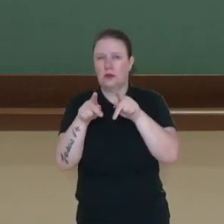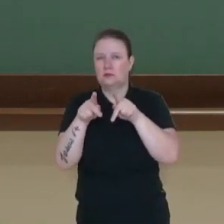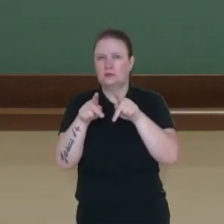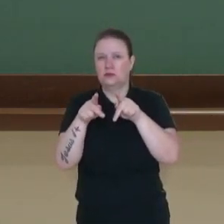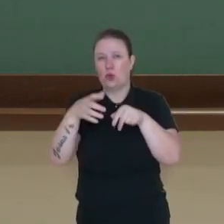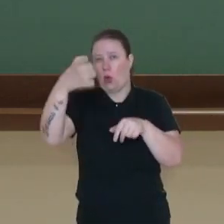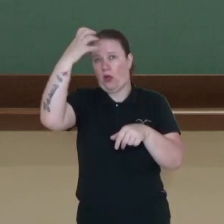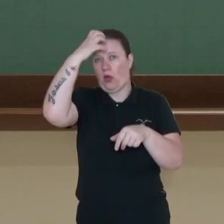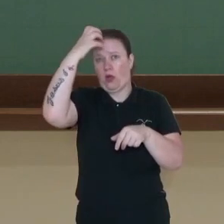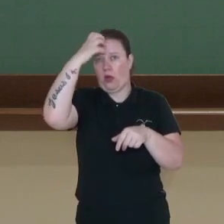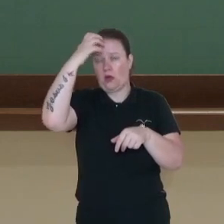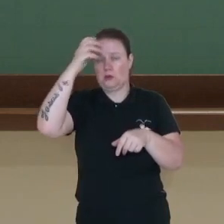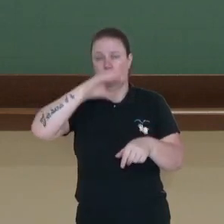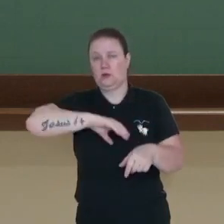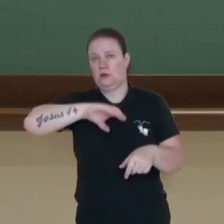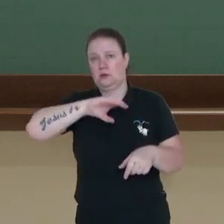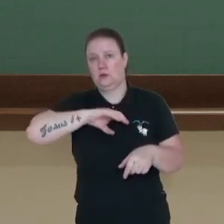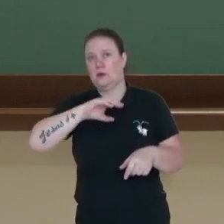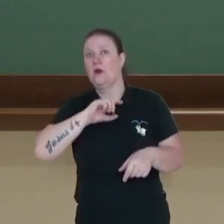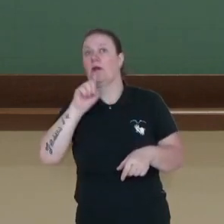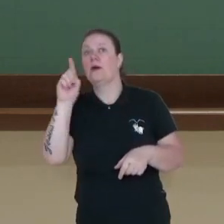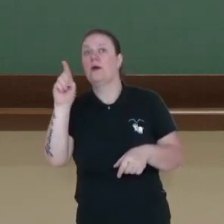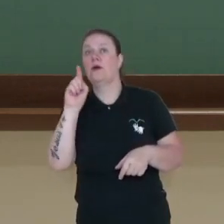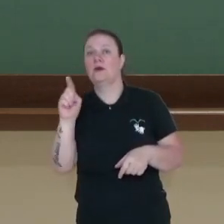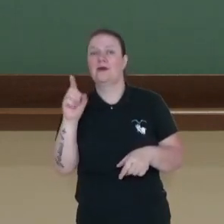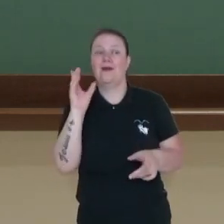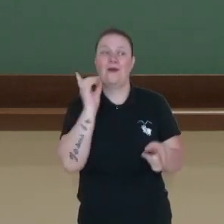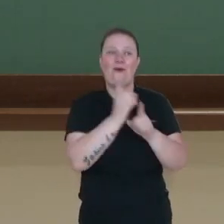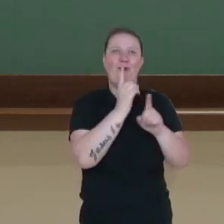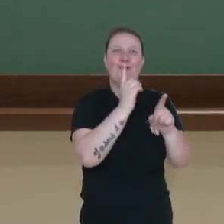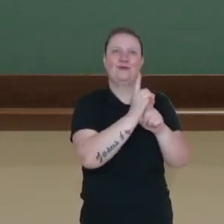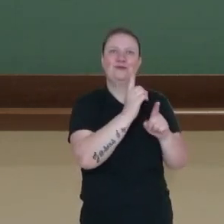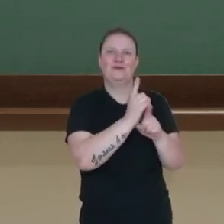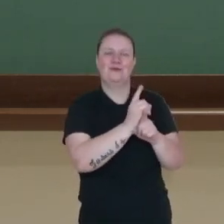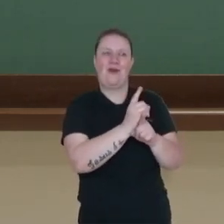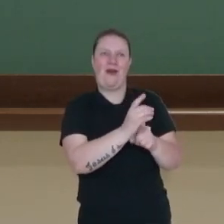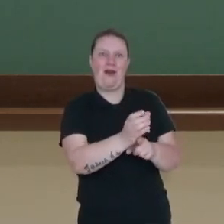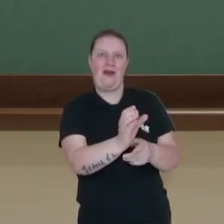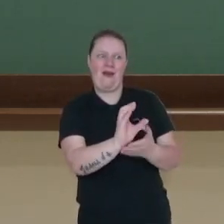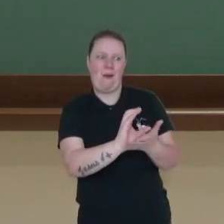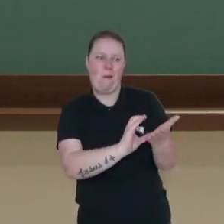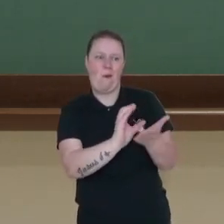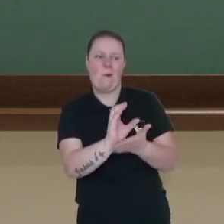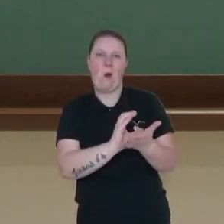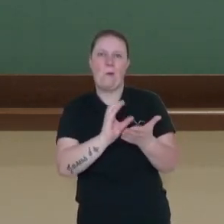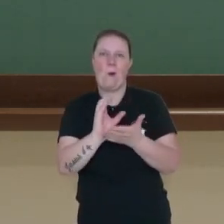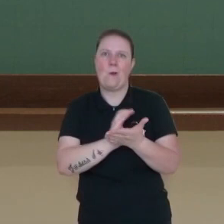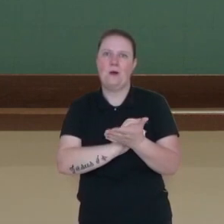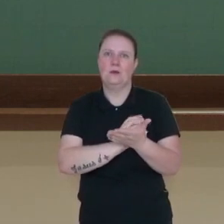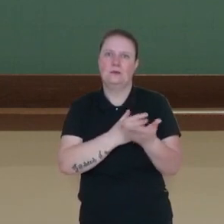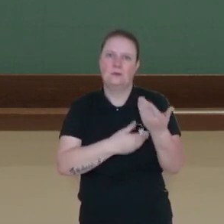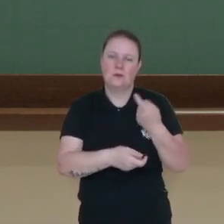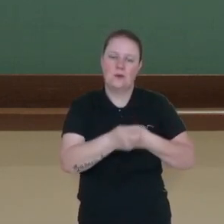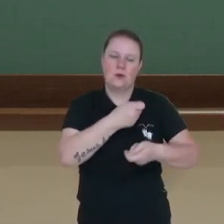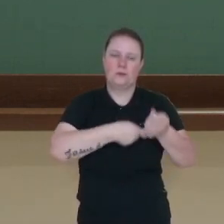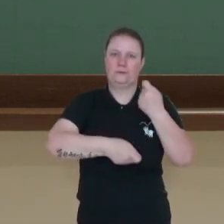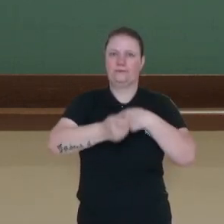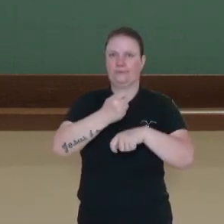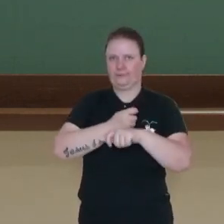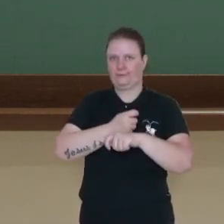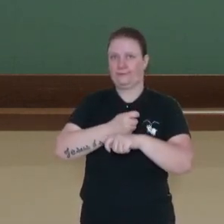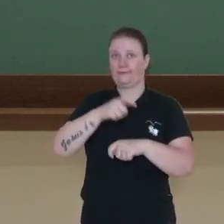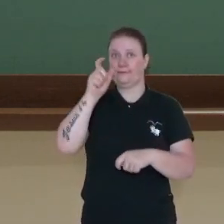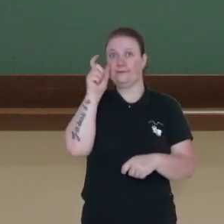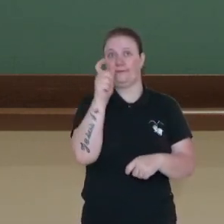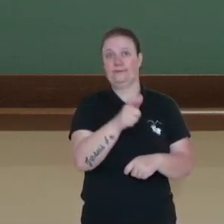do encontro, né, de ouro nas regiões mais ao sul do Brasil, a gente tem esse início do processo de ocupação do território